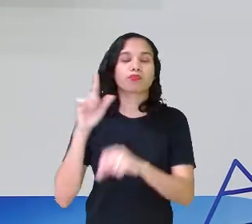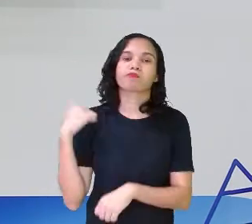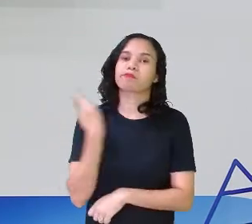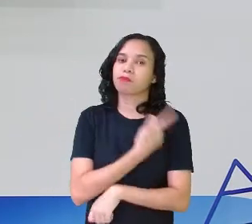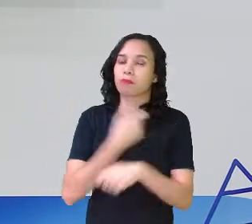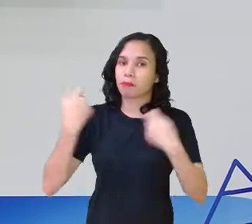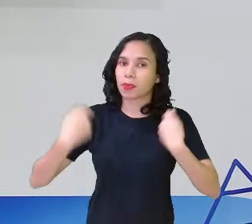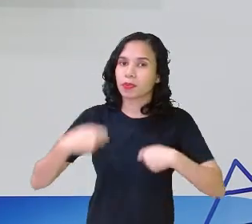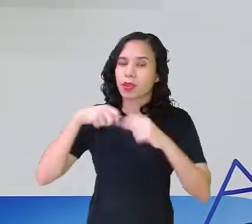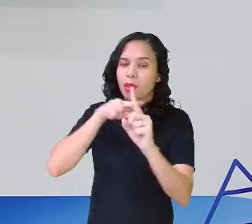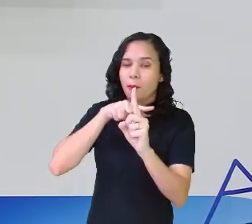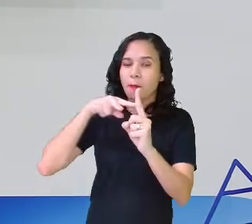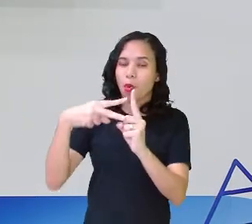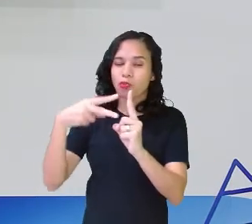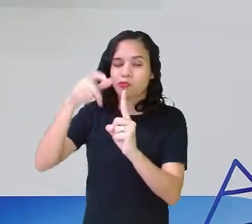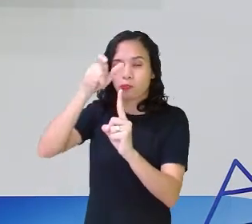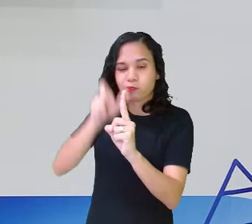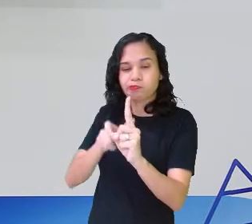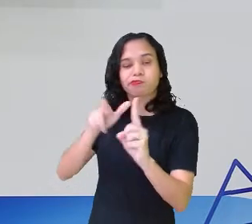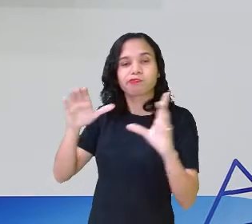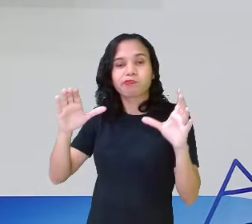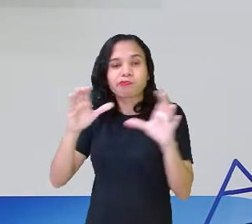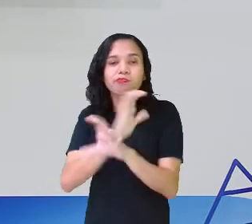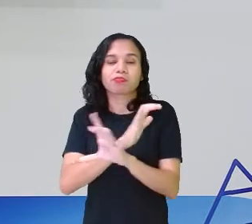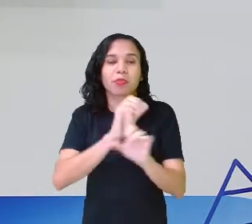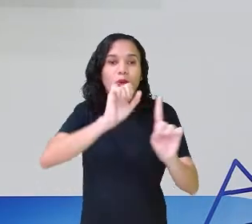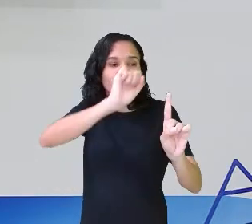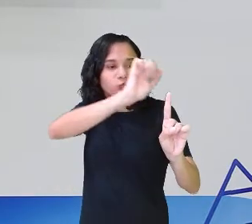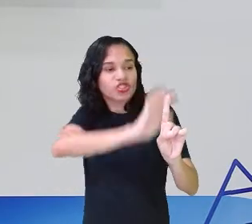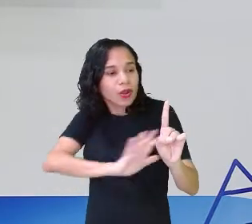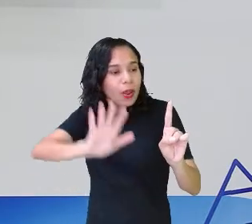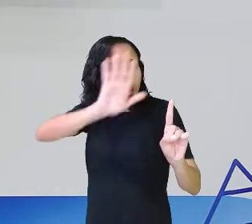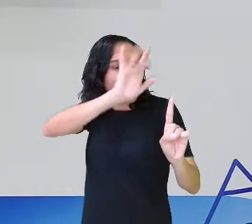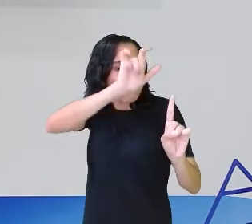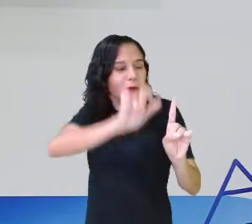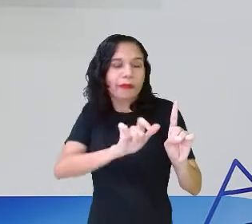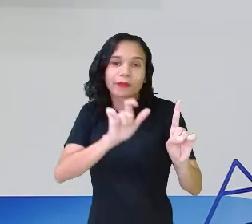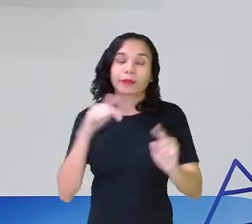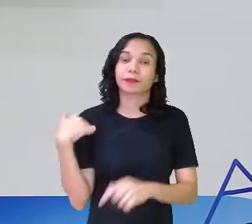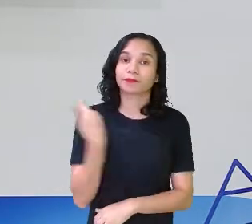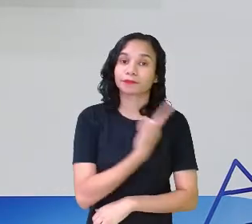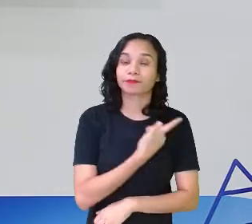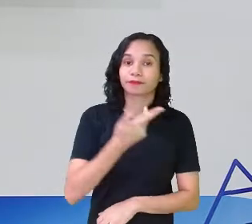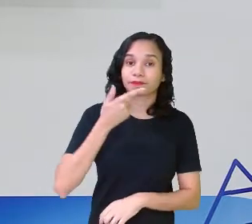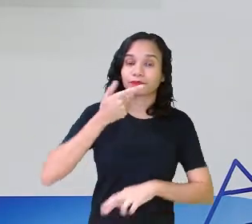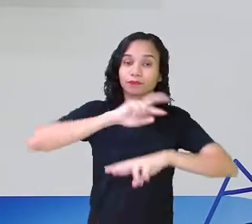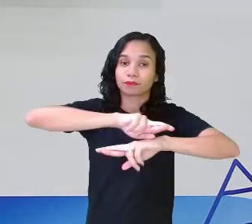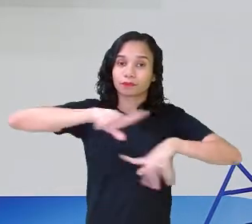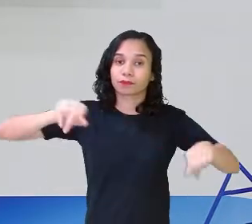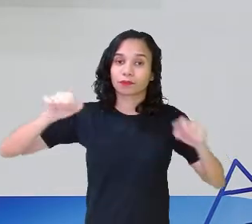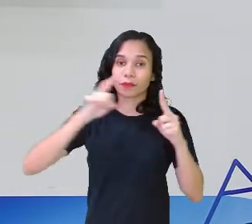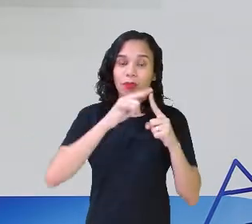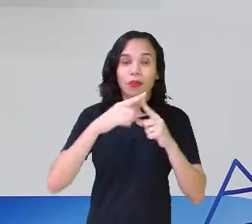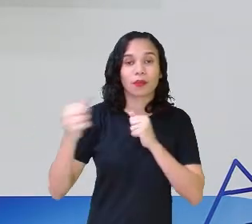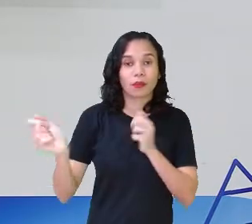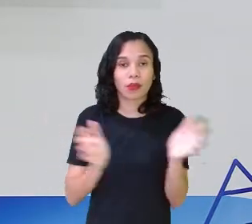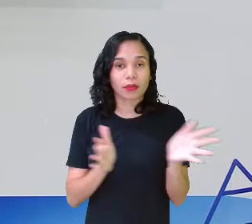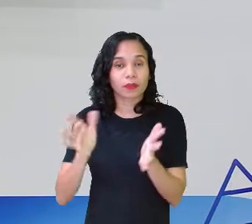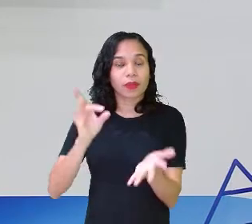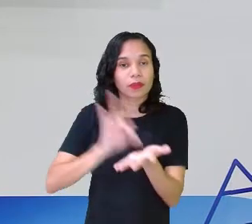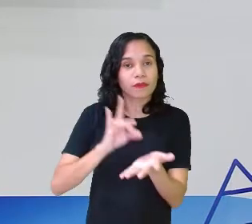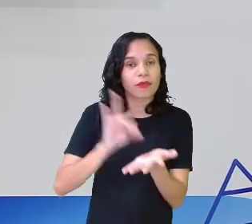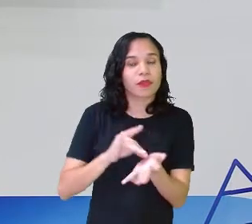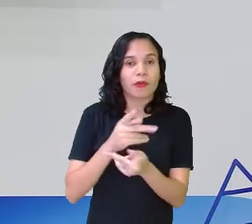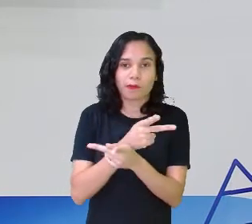precisa enxergar esse estudante de forma integral. Então, a gente vai falar dessas diferentes acessibilidades para que de